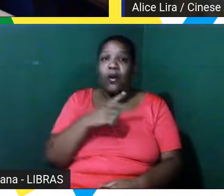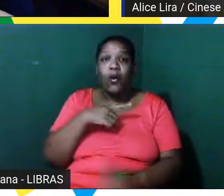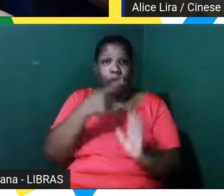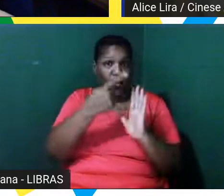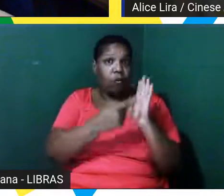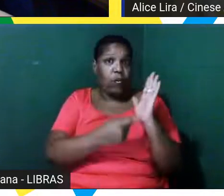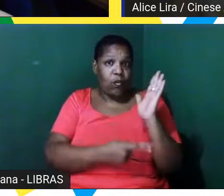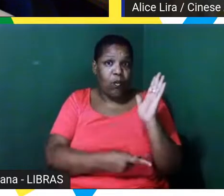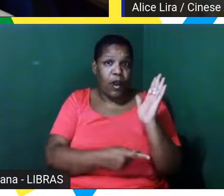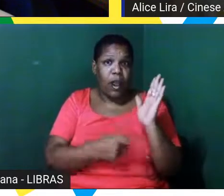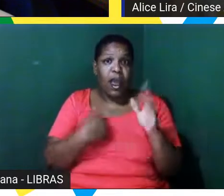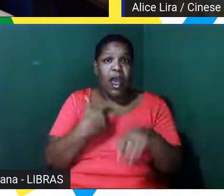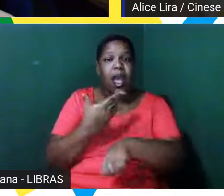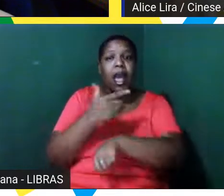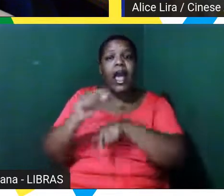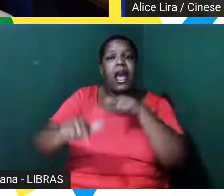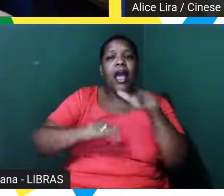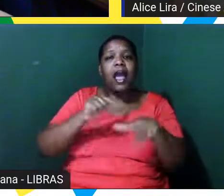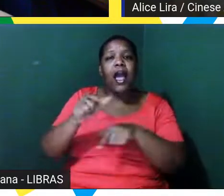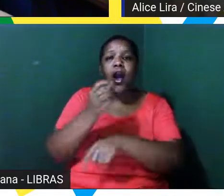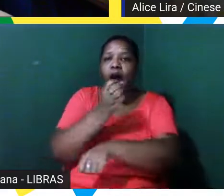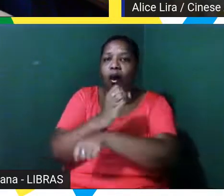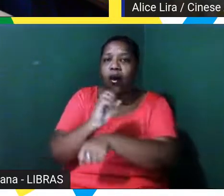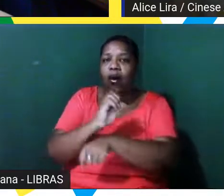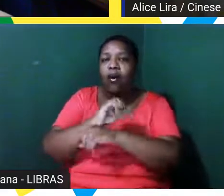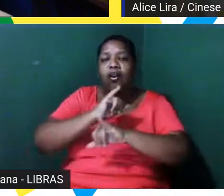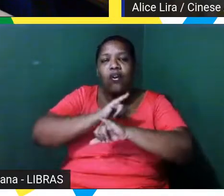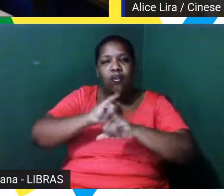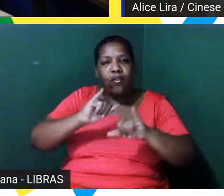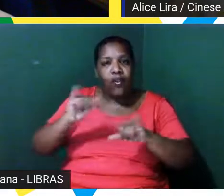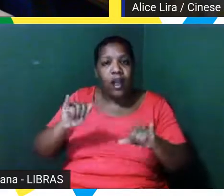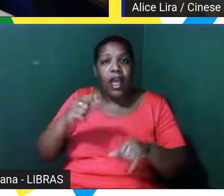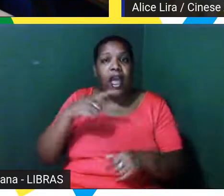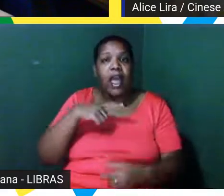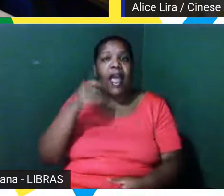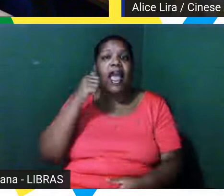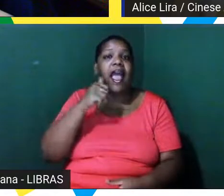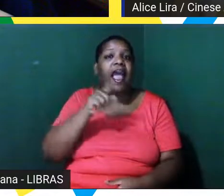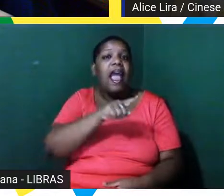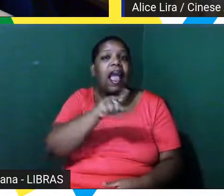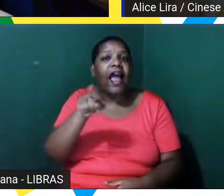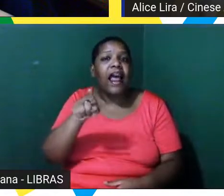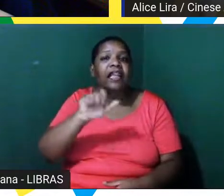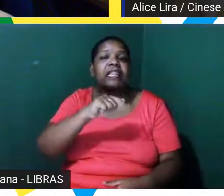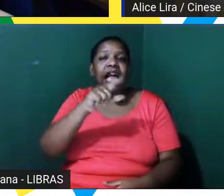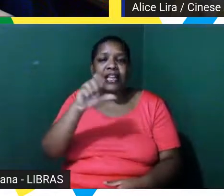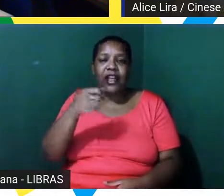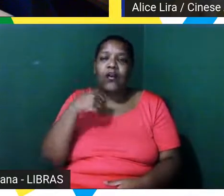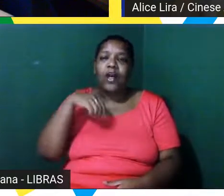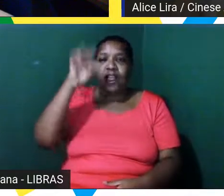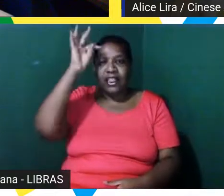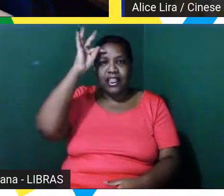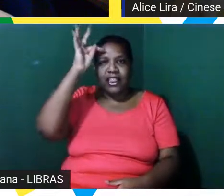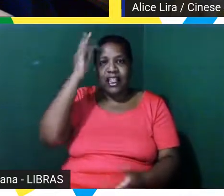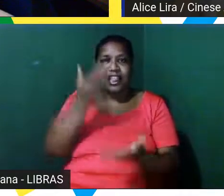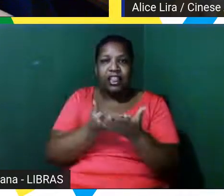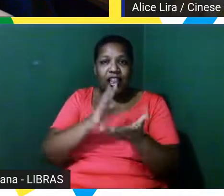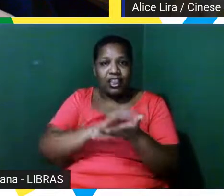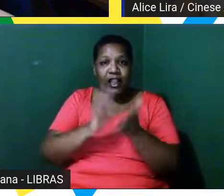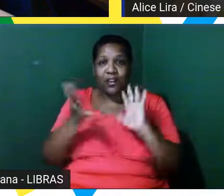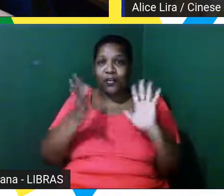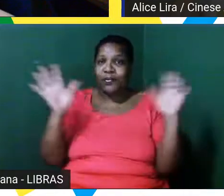de atividade formativa elas em Ação Hoje estou aqui com a Tati Nossa intérprete de libras Vinícius